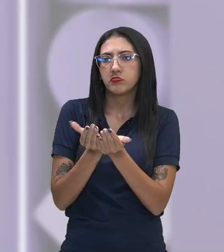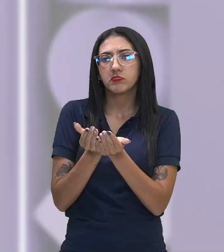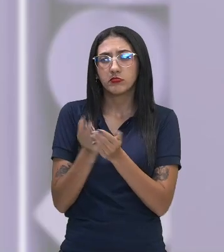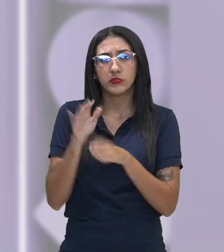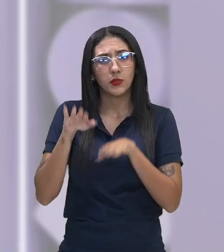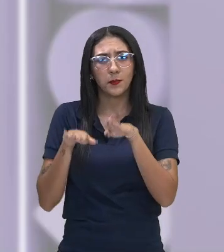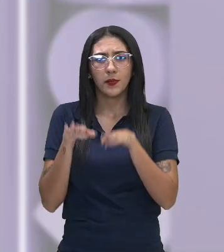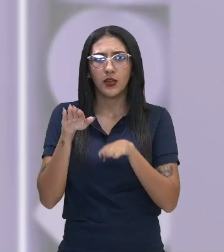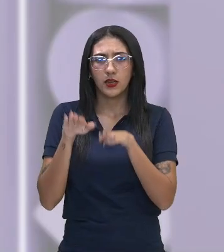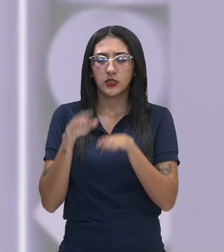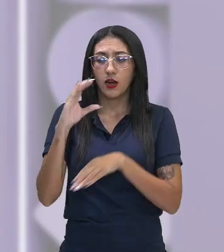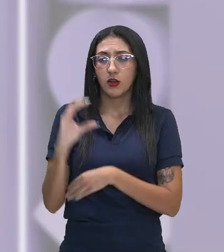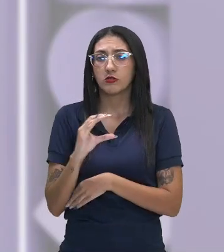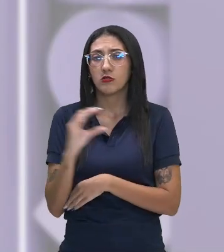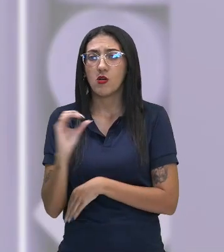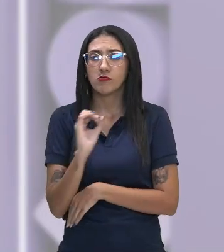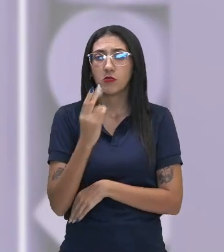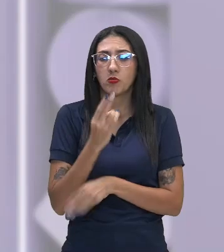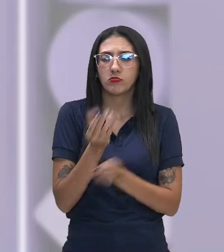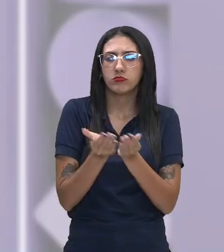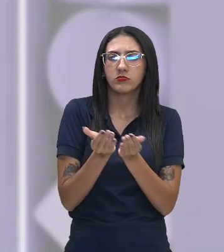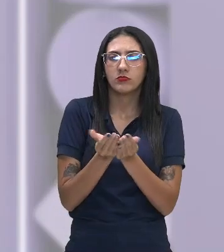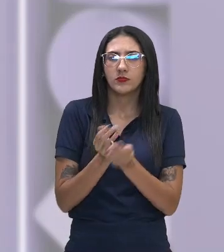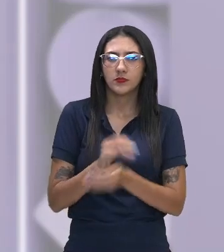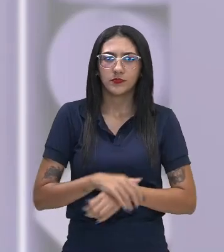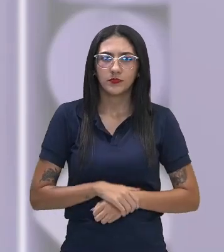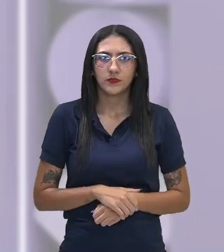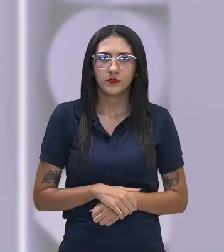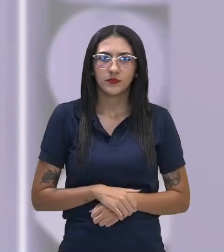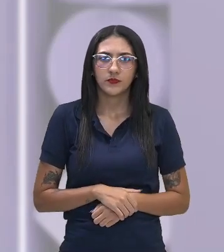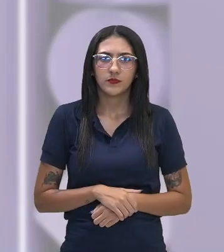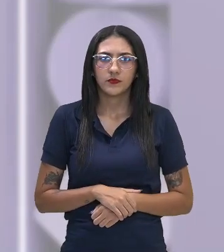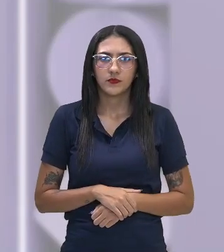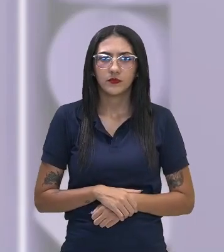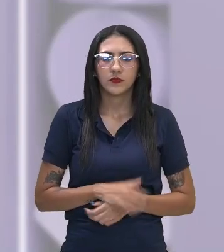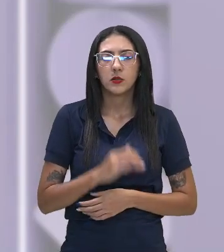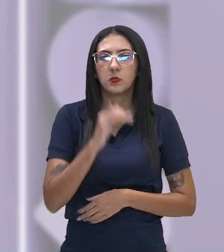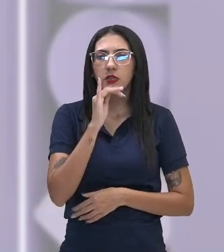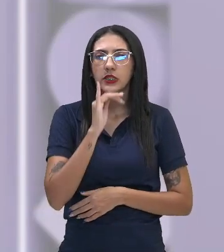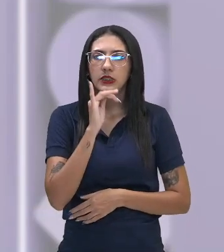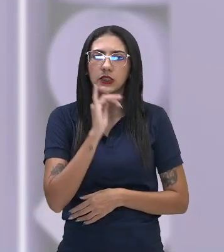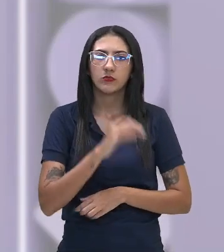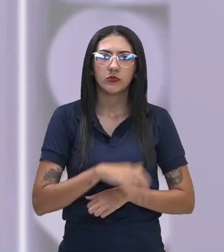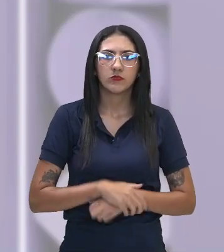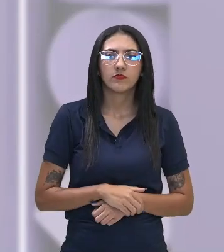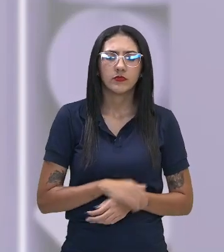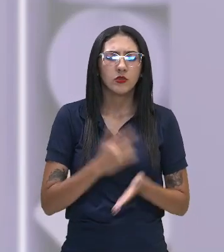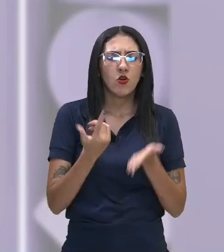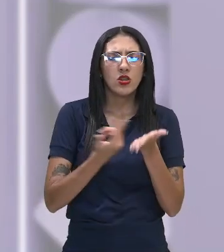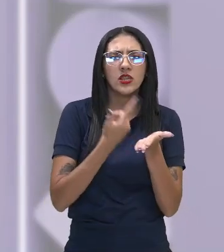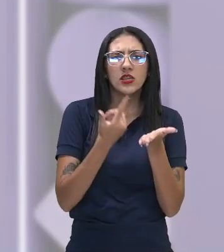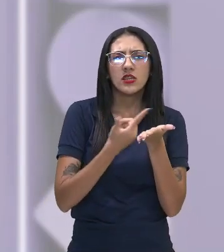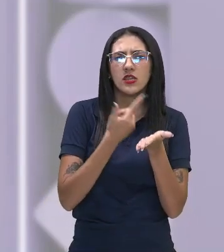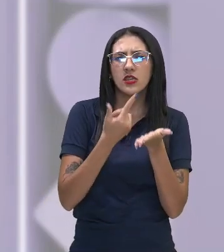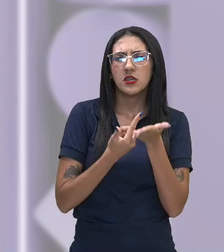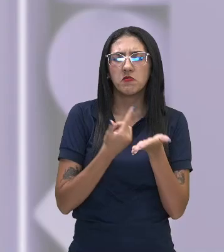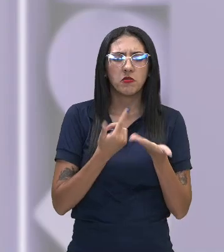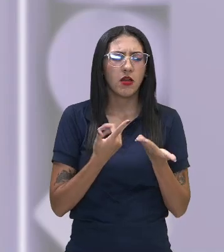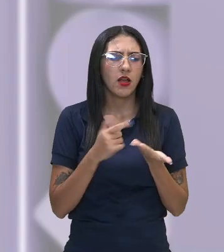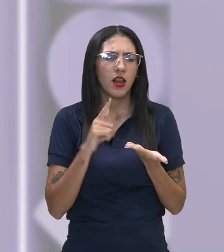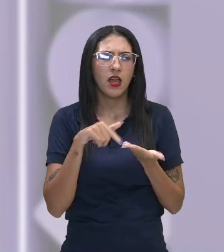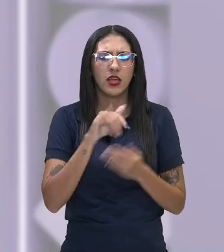versão. Mas, por exemplo, um livro como A Imitação de Cristo, é um livro